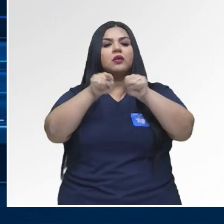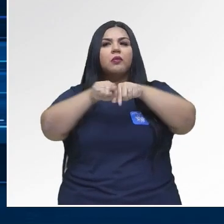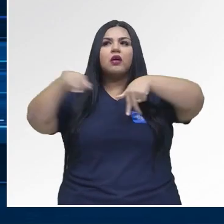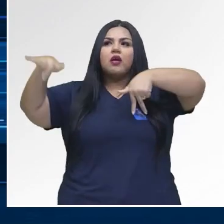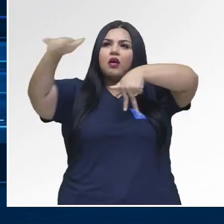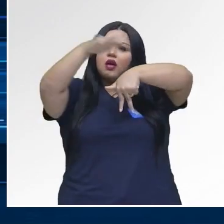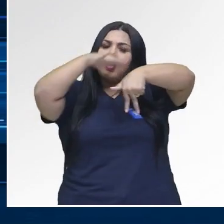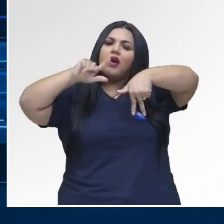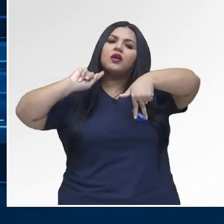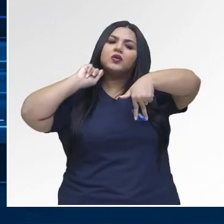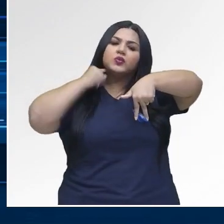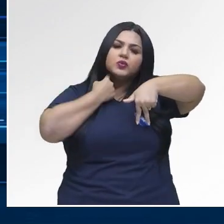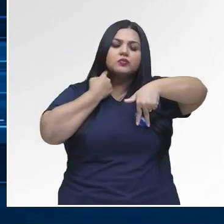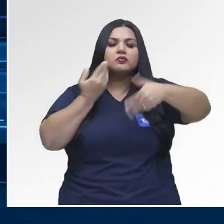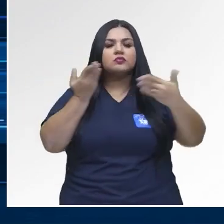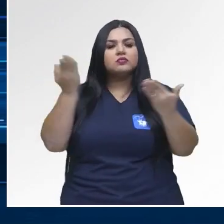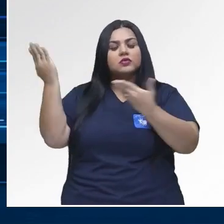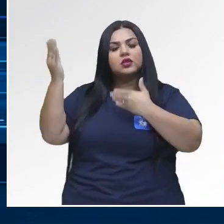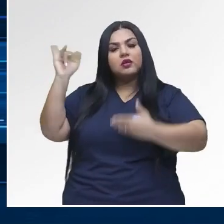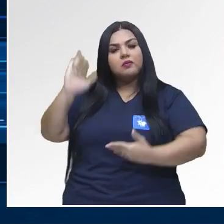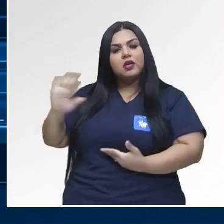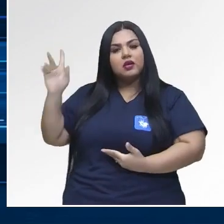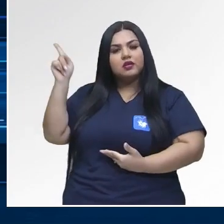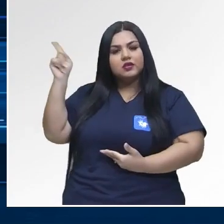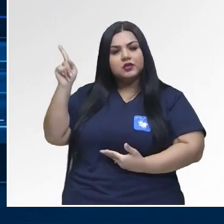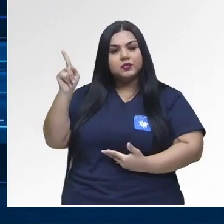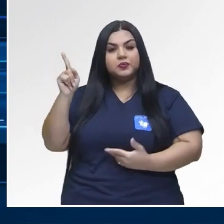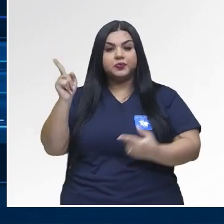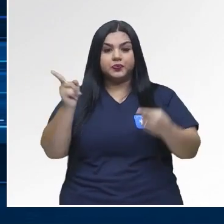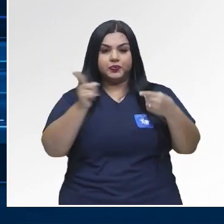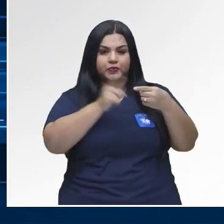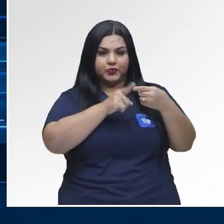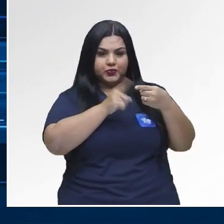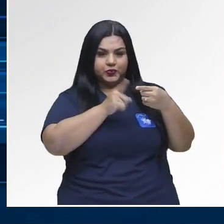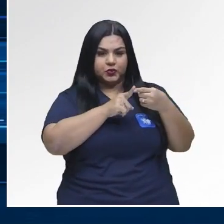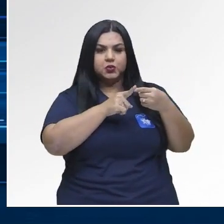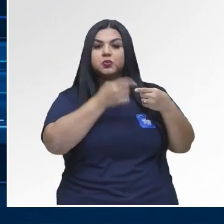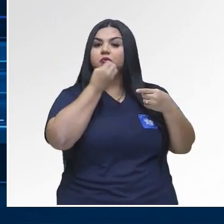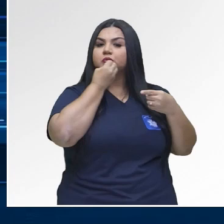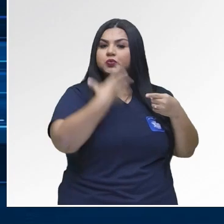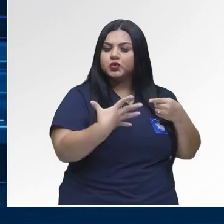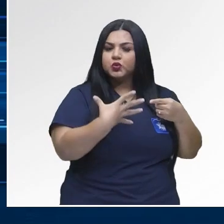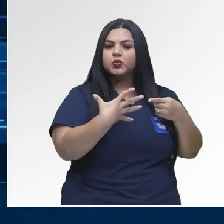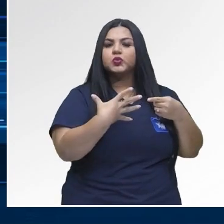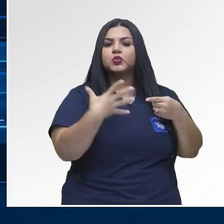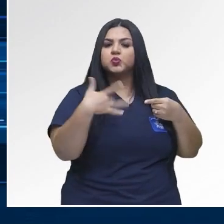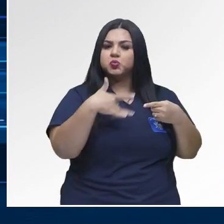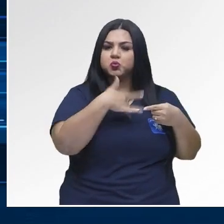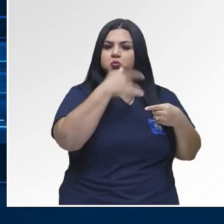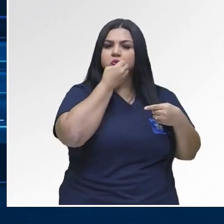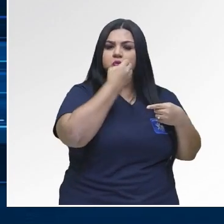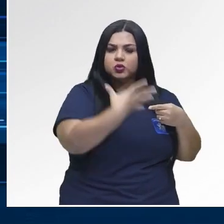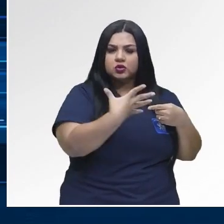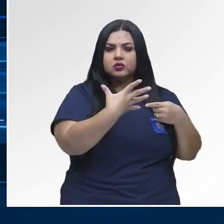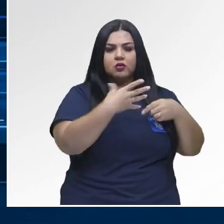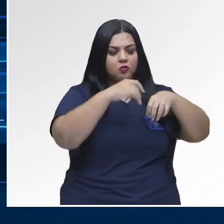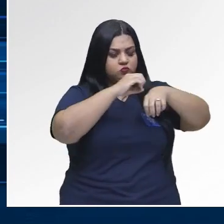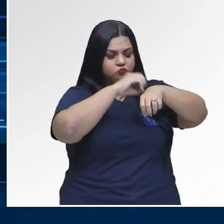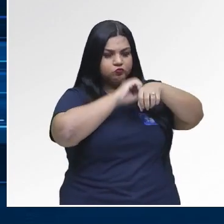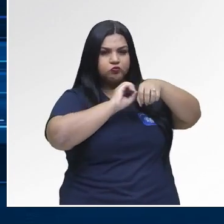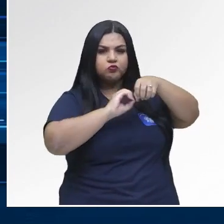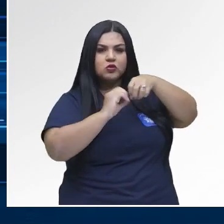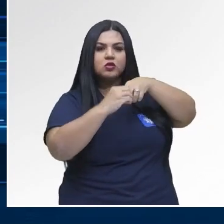pode observar na imagem o alvéolo saudável, ok? Então, ele está aí no seu formato normal,